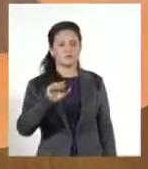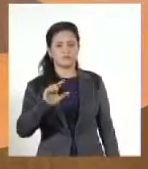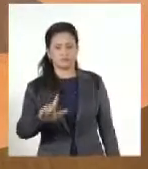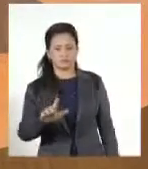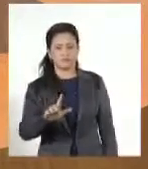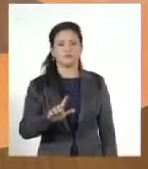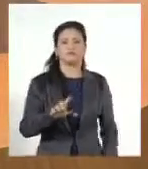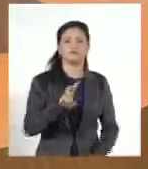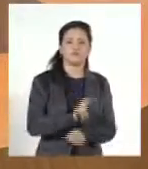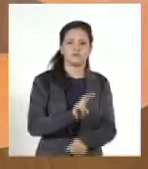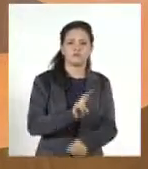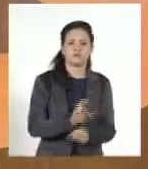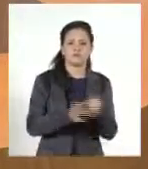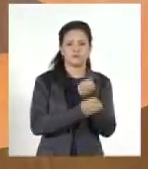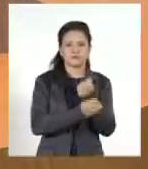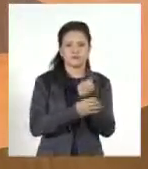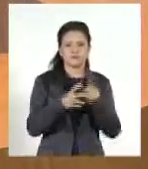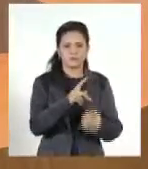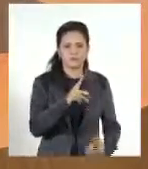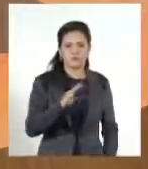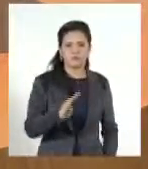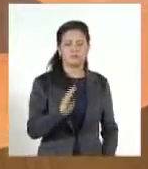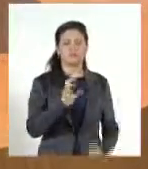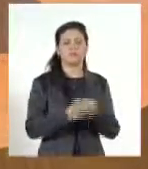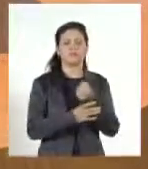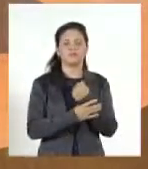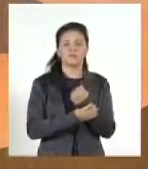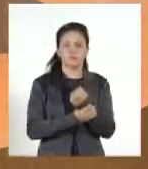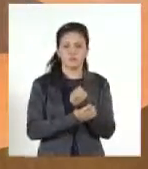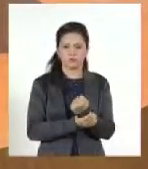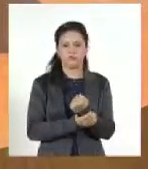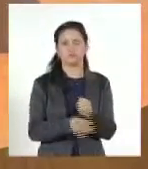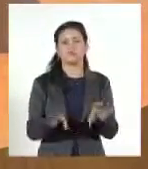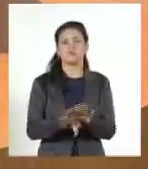da segurança pública e em defesa da sociedade maranhense. Que Deus abençoe a todos.